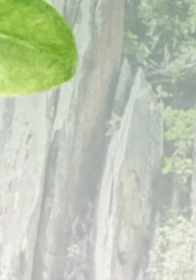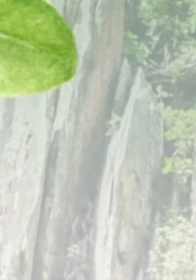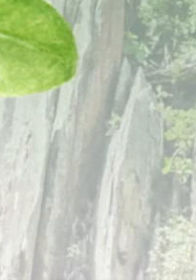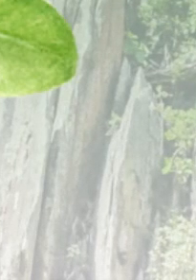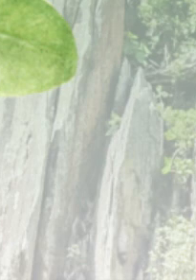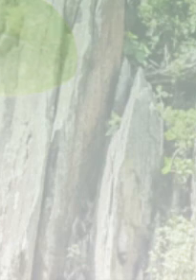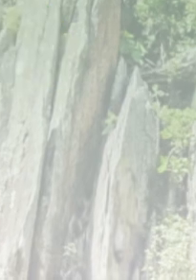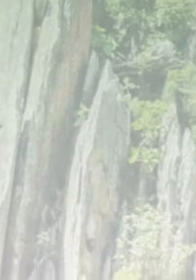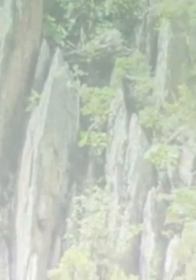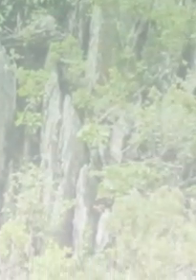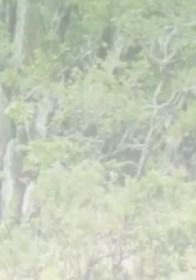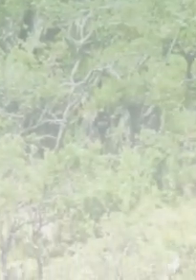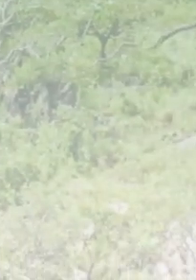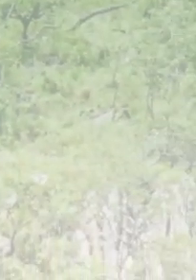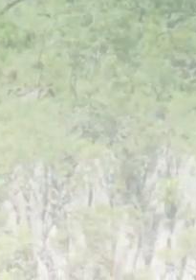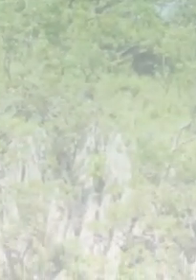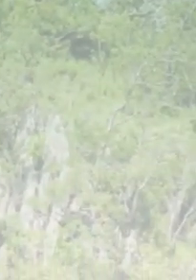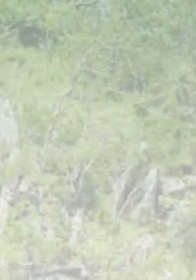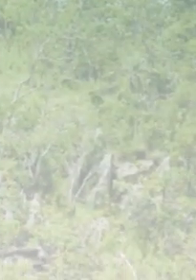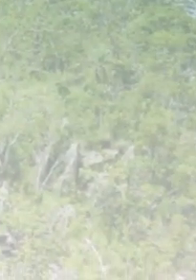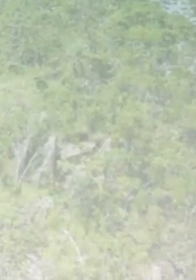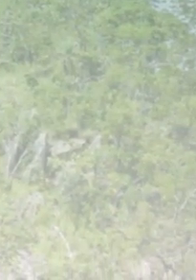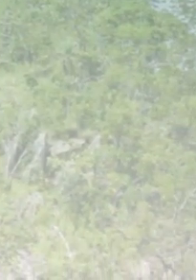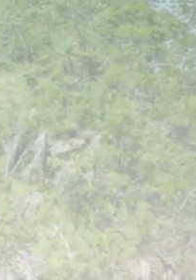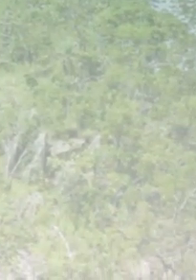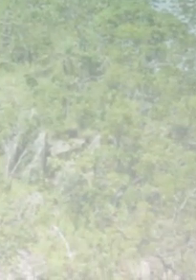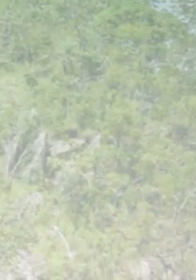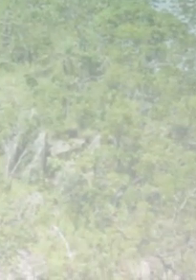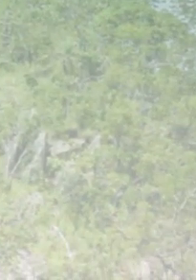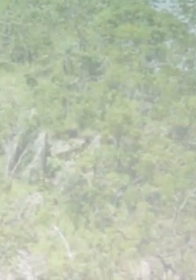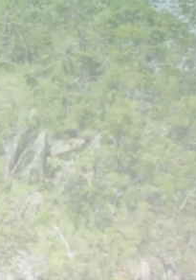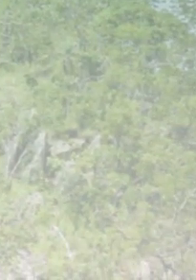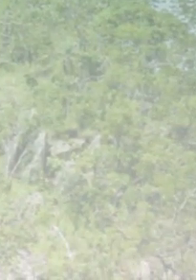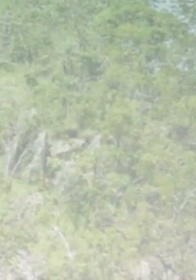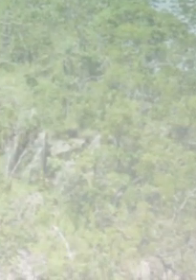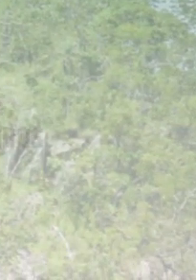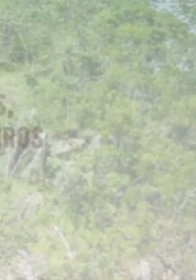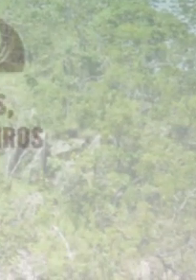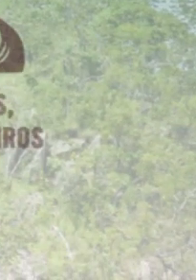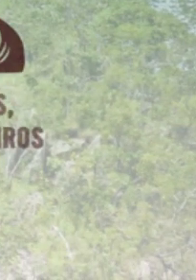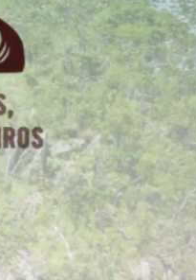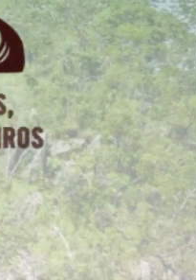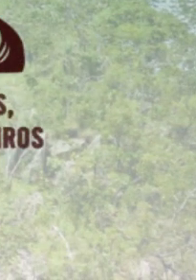milagrosas que Deus criou pra nos curar.